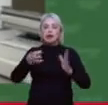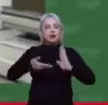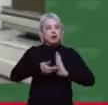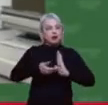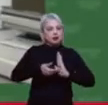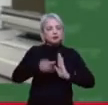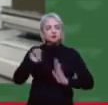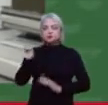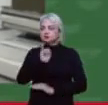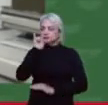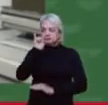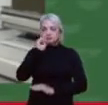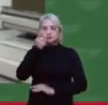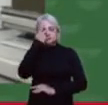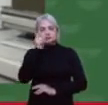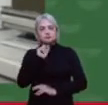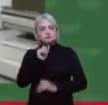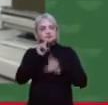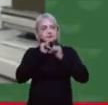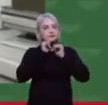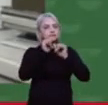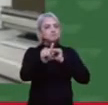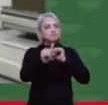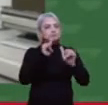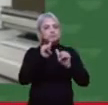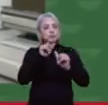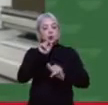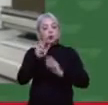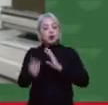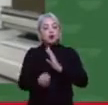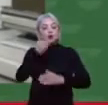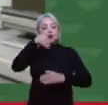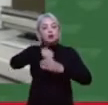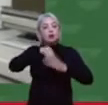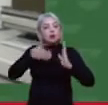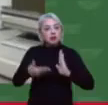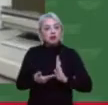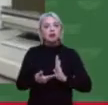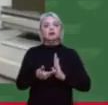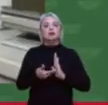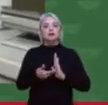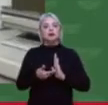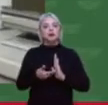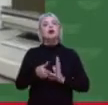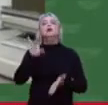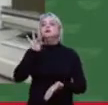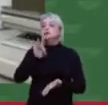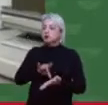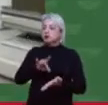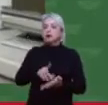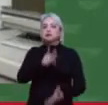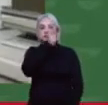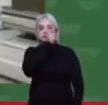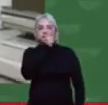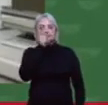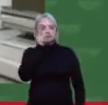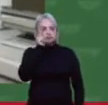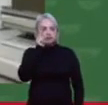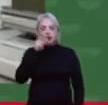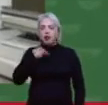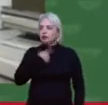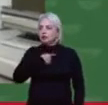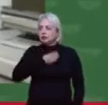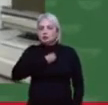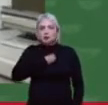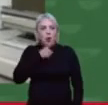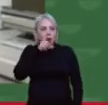muito importante para que a gente passe os informes e o que está acontecendo na Câmara dos Deputados. E, de fato, Bongás, você tem razão, nós vivemos